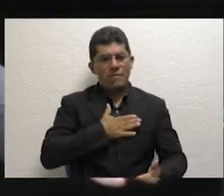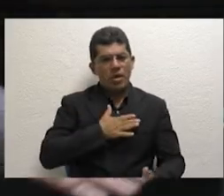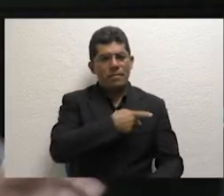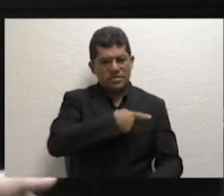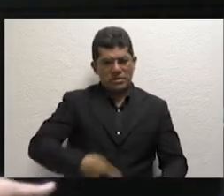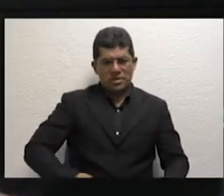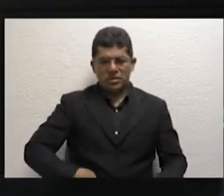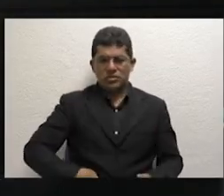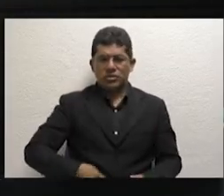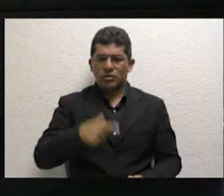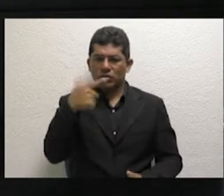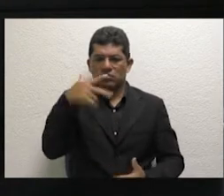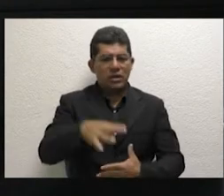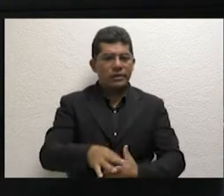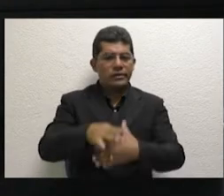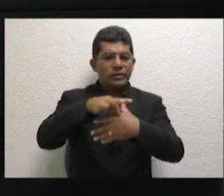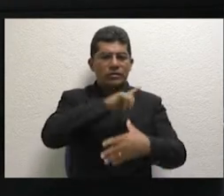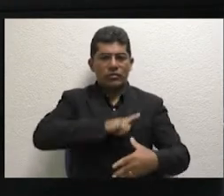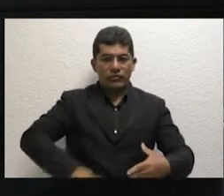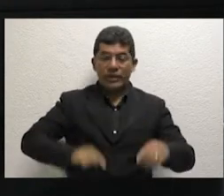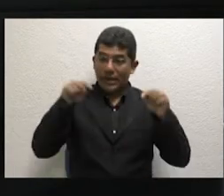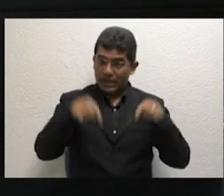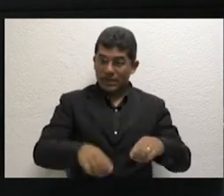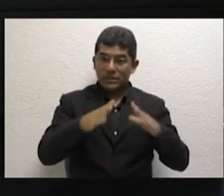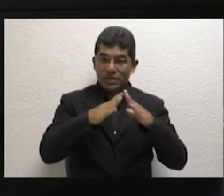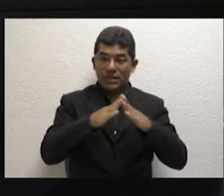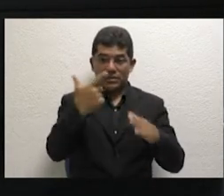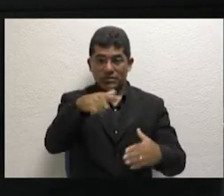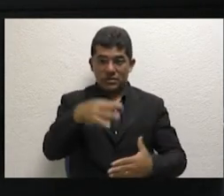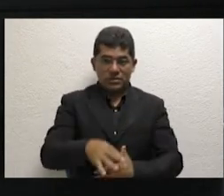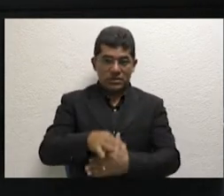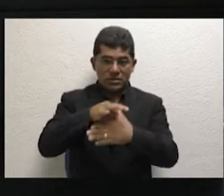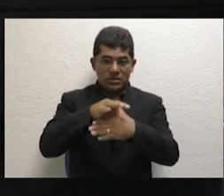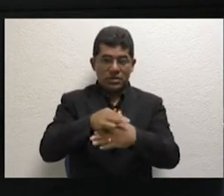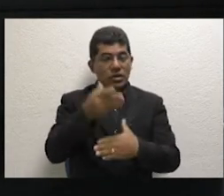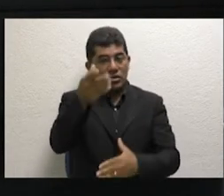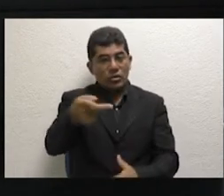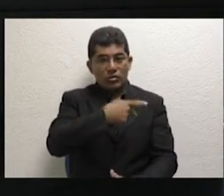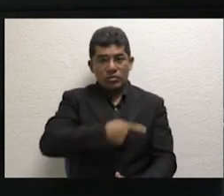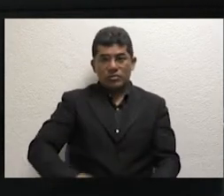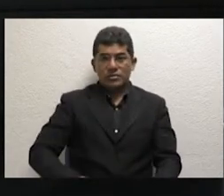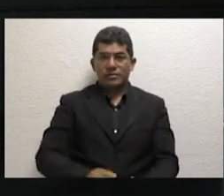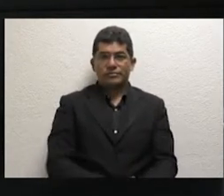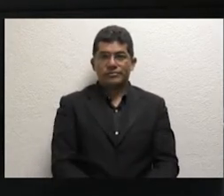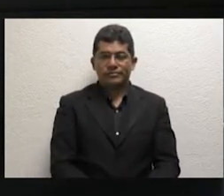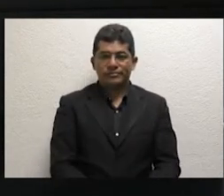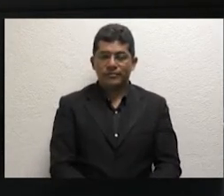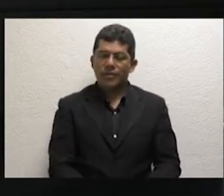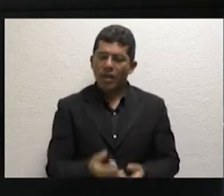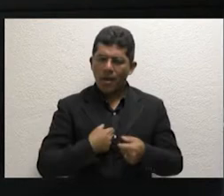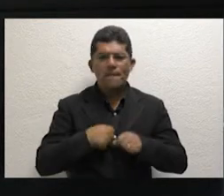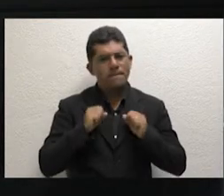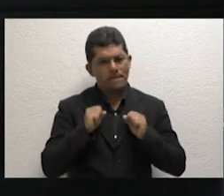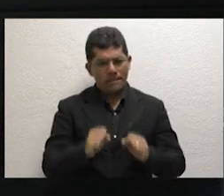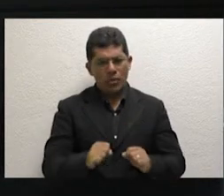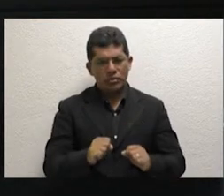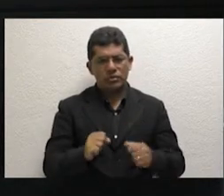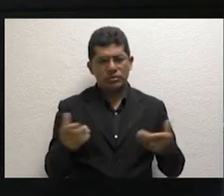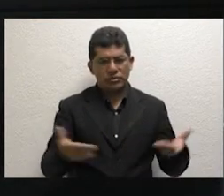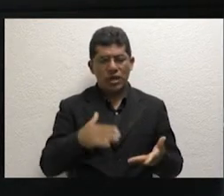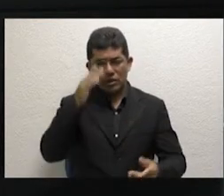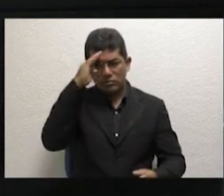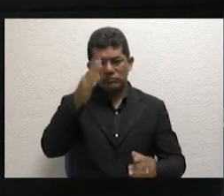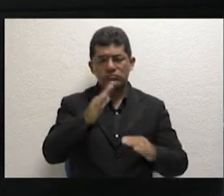essa bola como não tem líder de governo aqui nesta casa que o vossa excelente como presidente pudesse pudesse